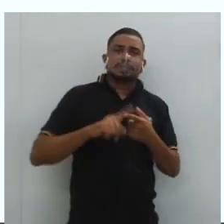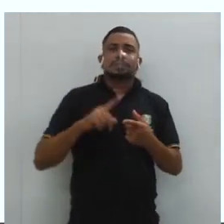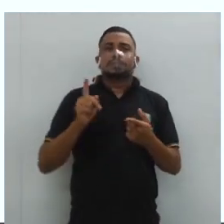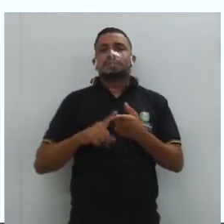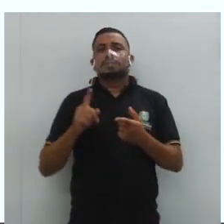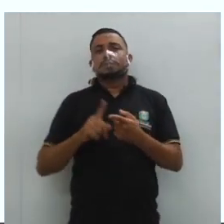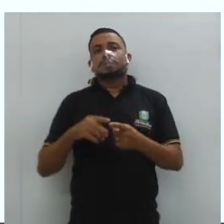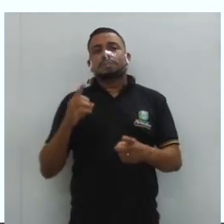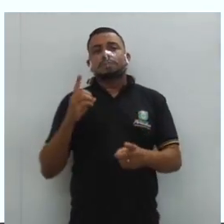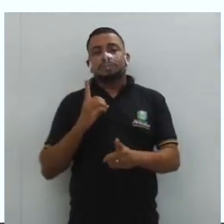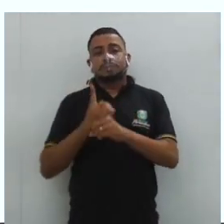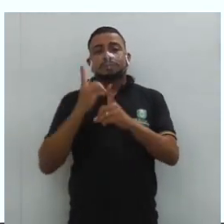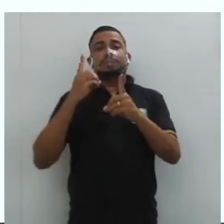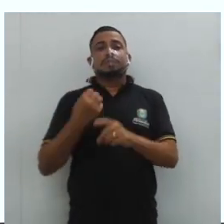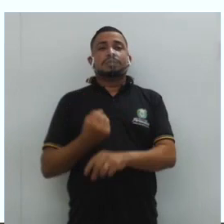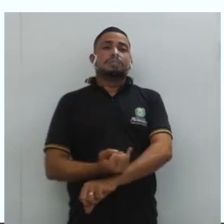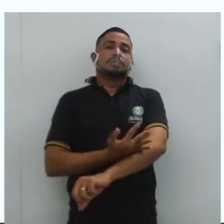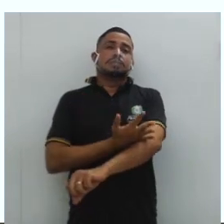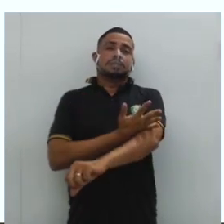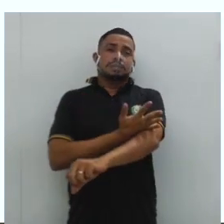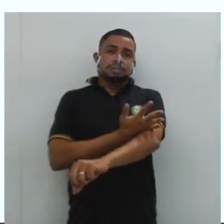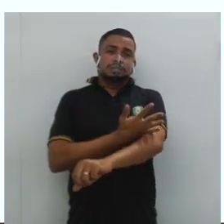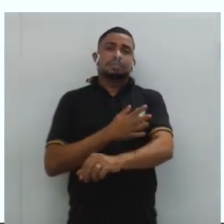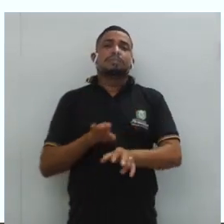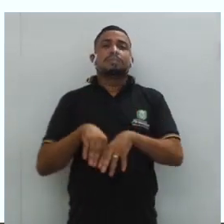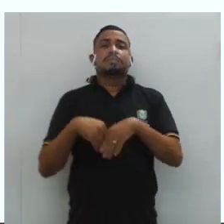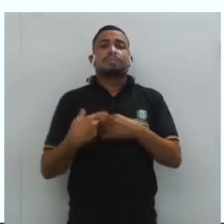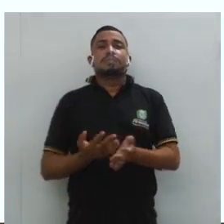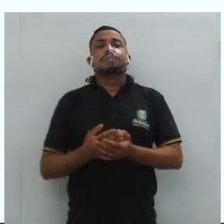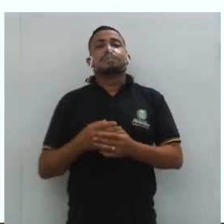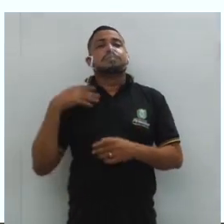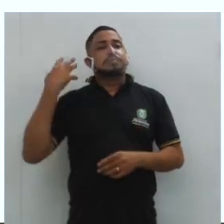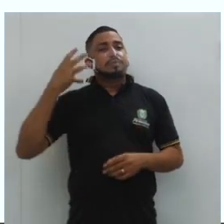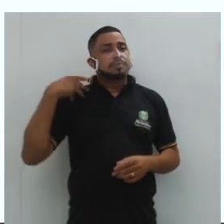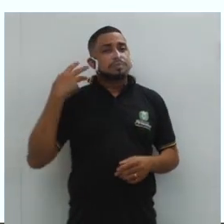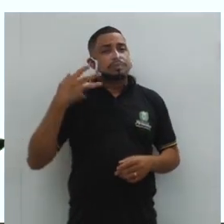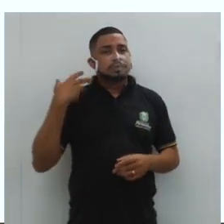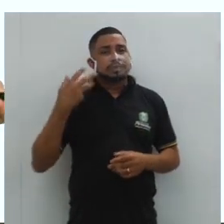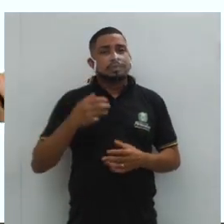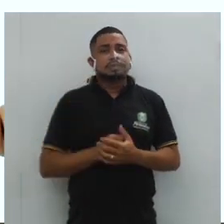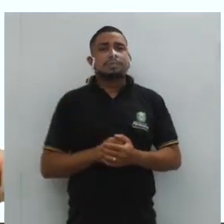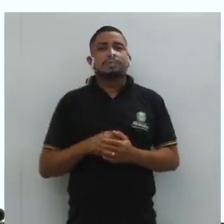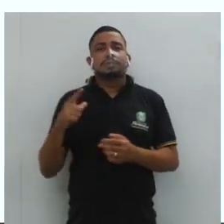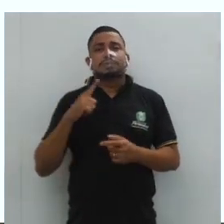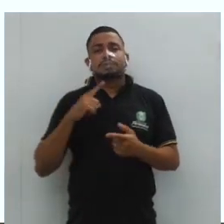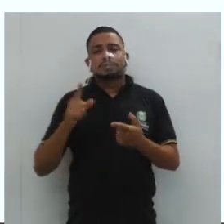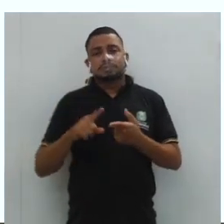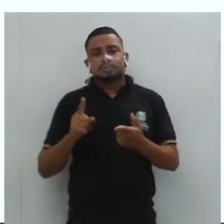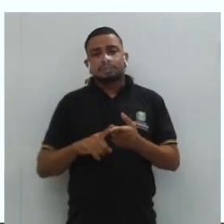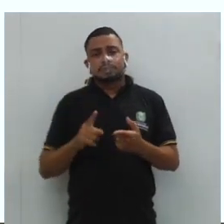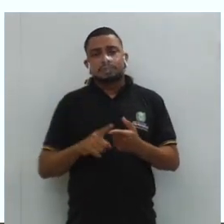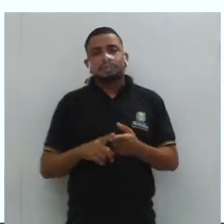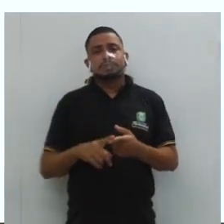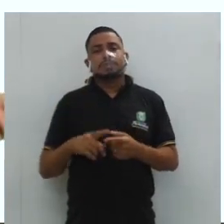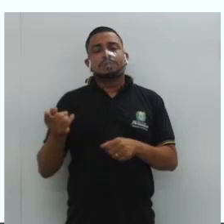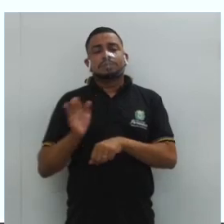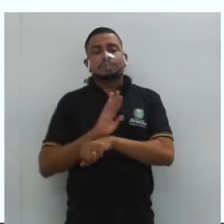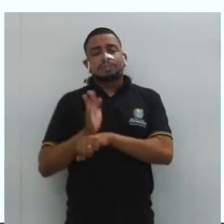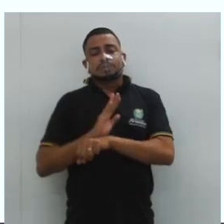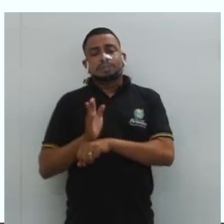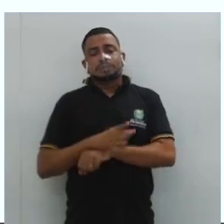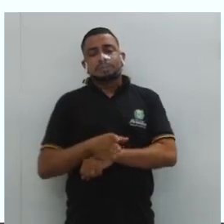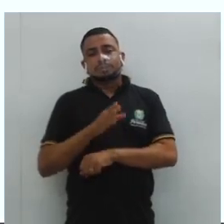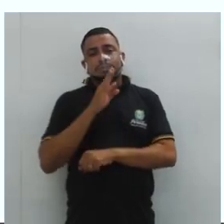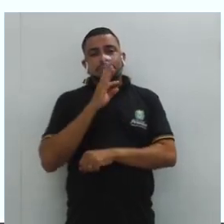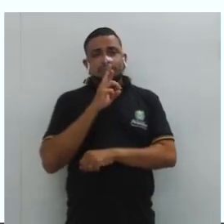lenta, também para despertar a emoção do público. Então, a música ela sempre teve esse papel também, mesmo quando o cinema era